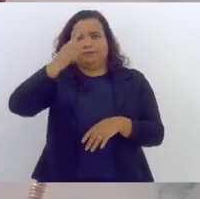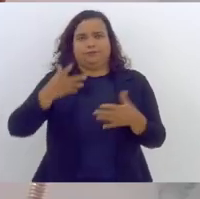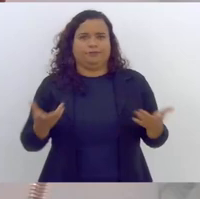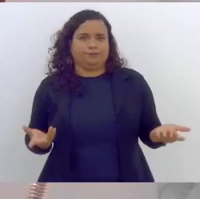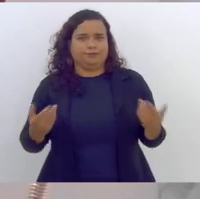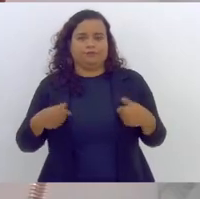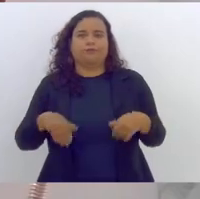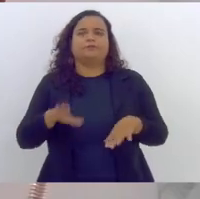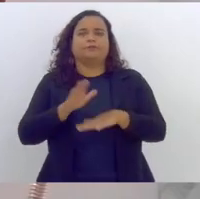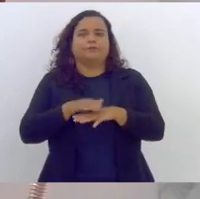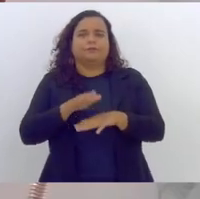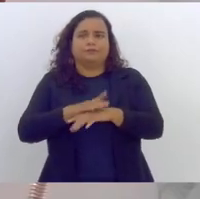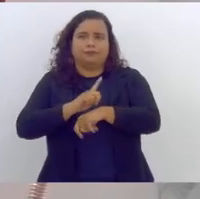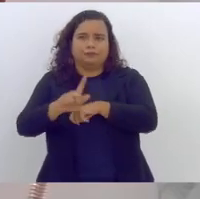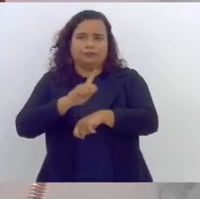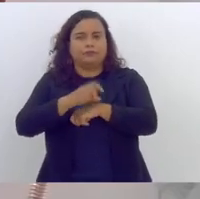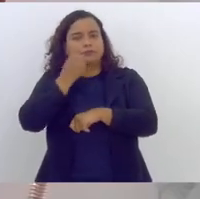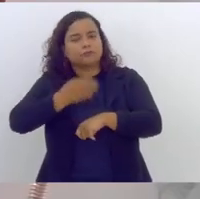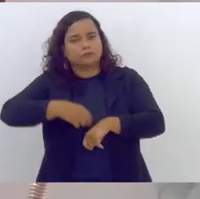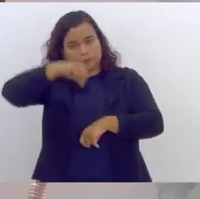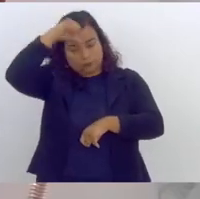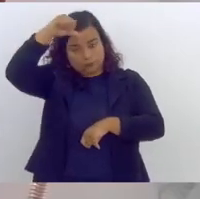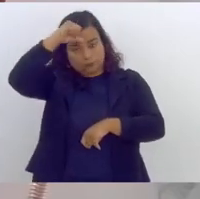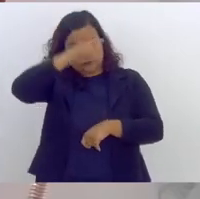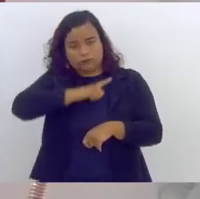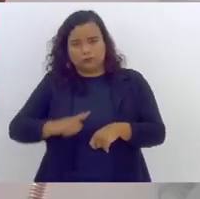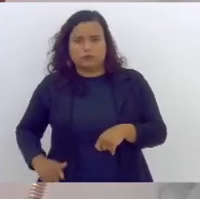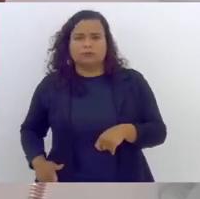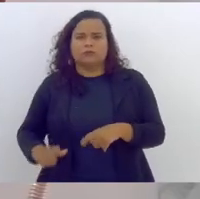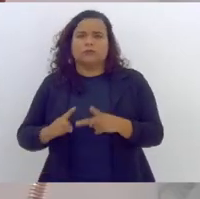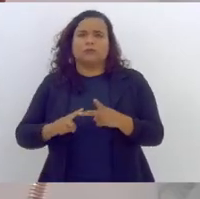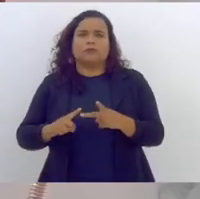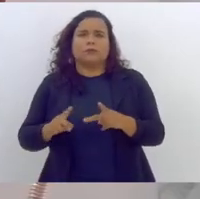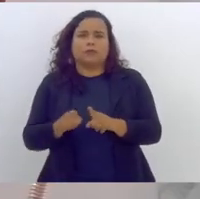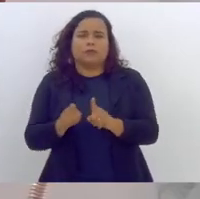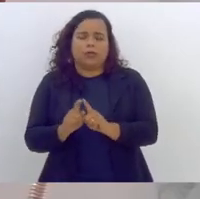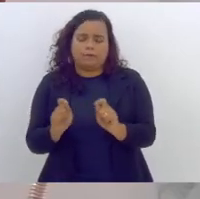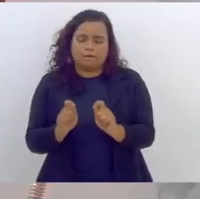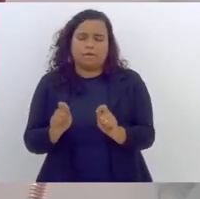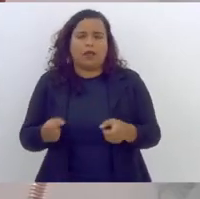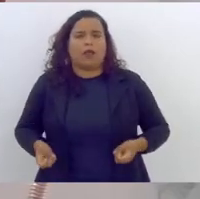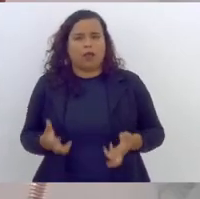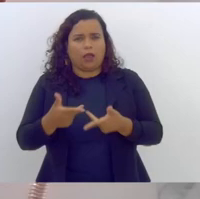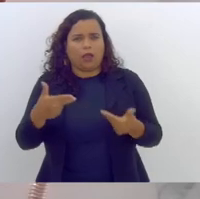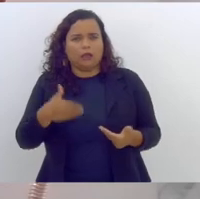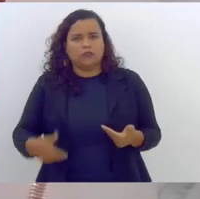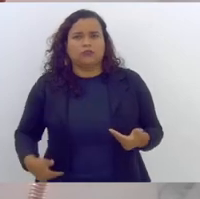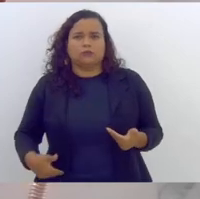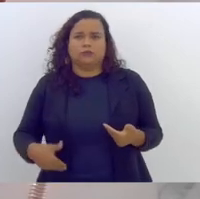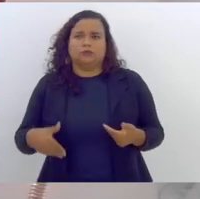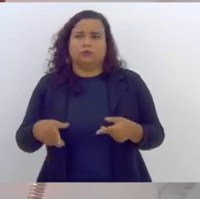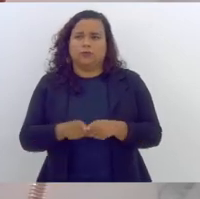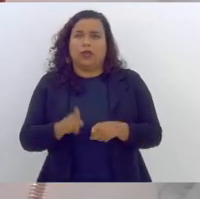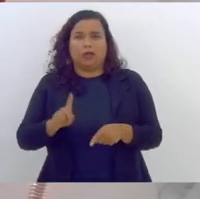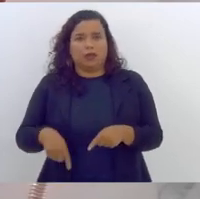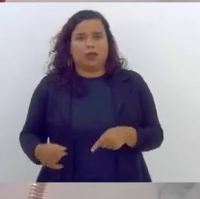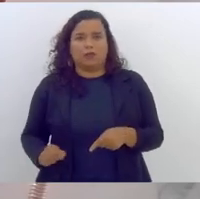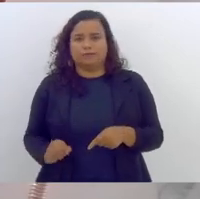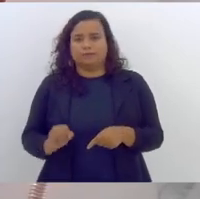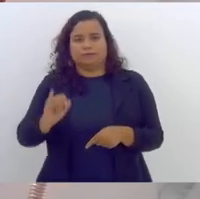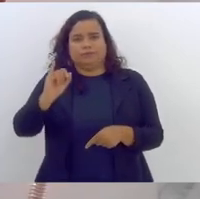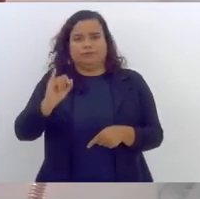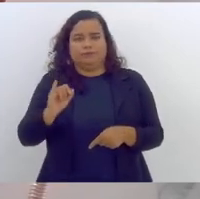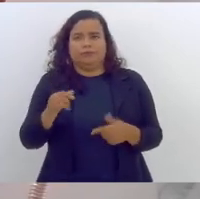graças a boa gestão do governador Cláudio Castro austeridade com a contenção de gastos públicos superavitário E